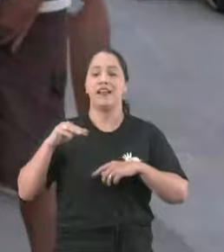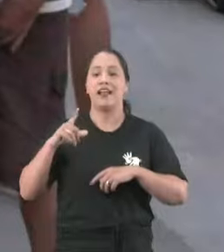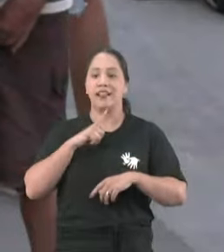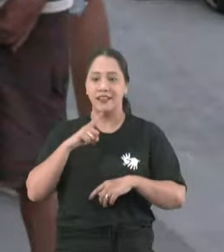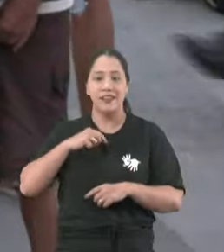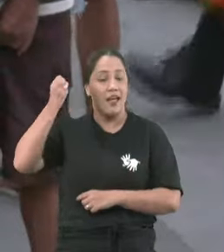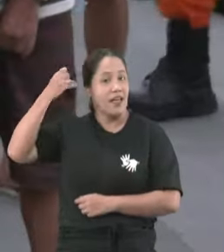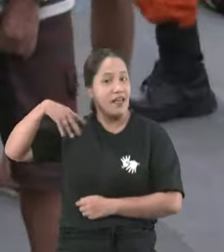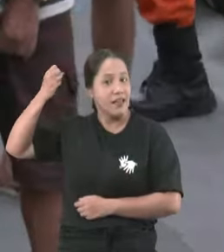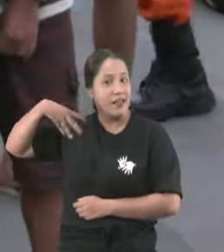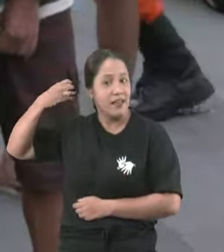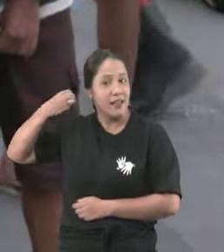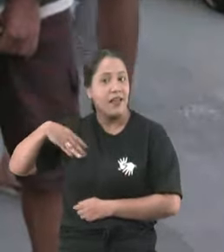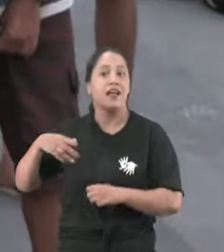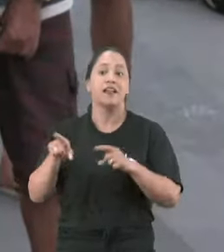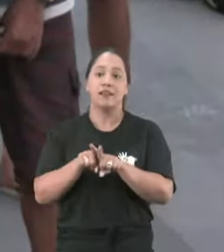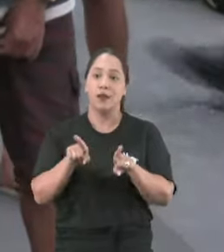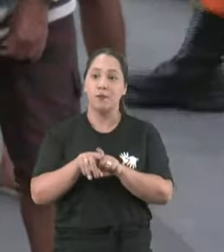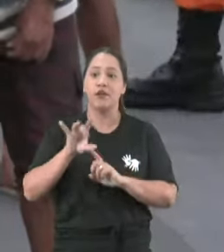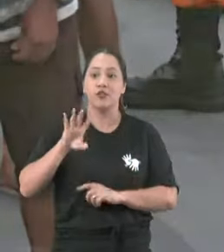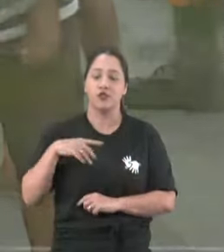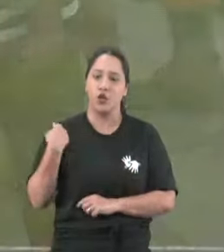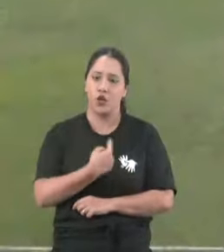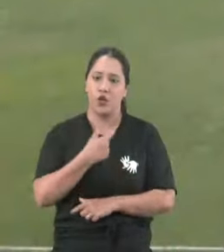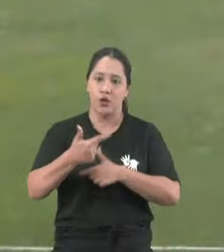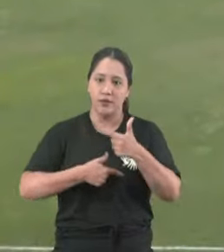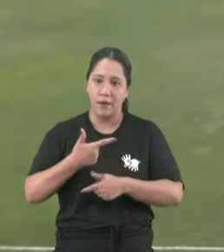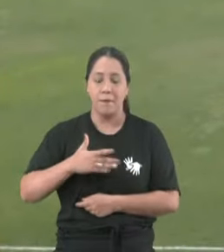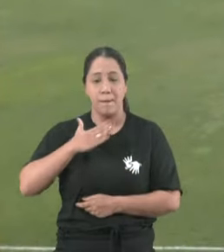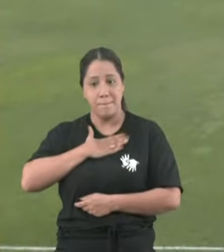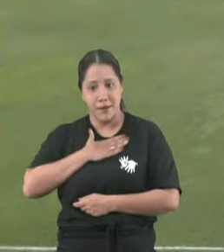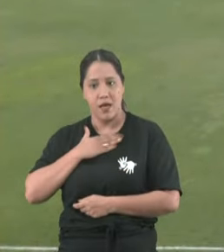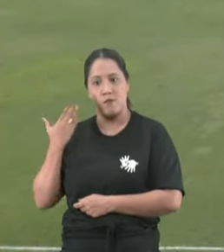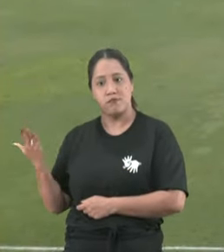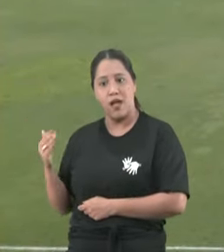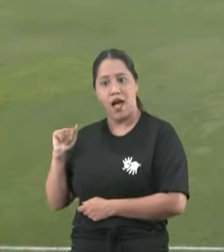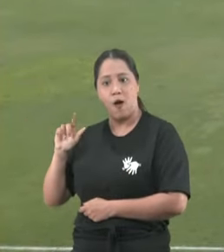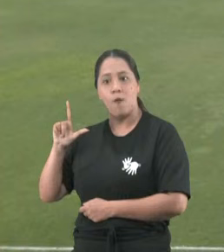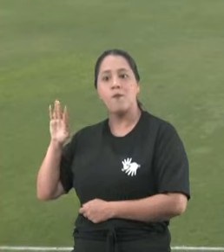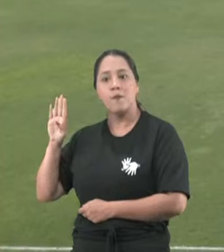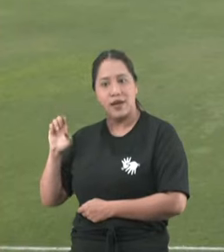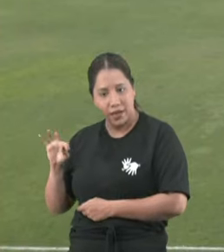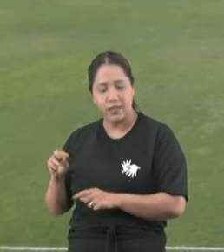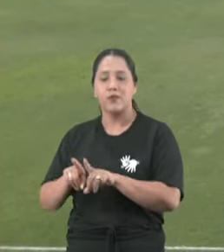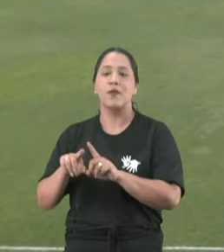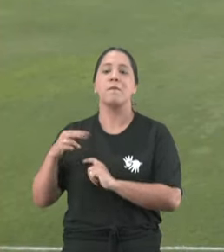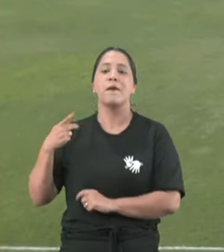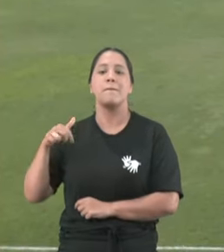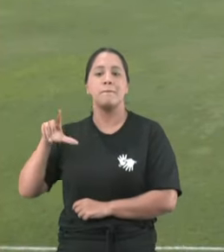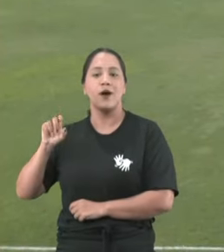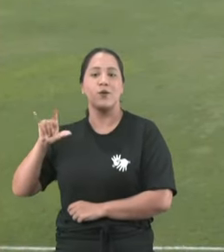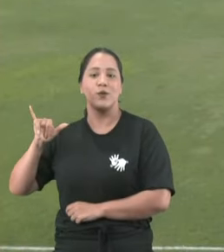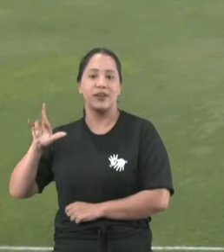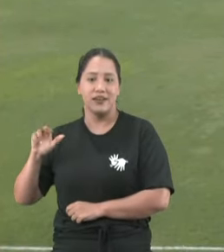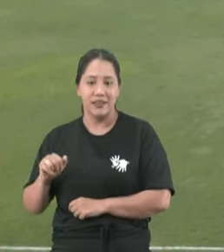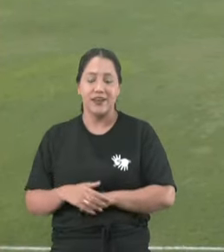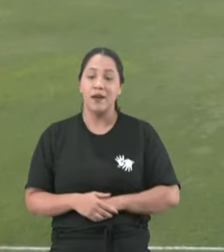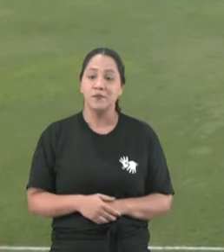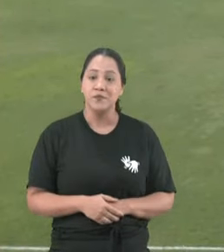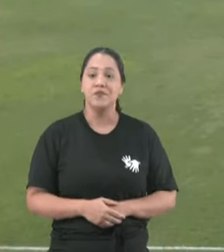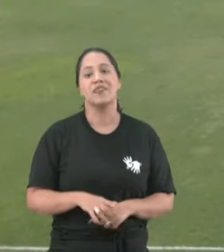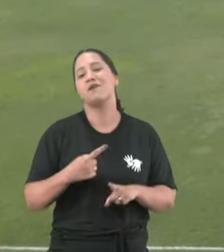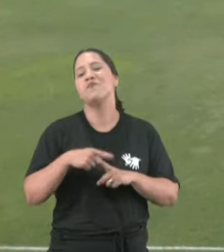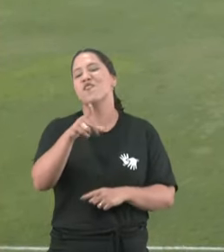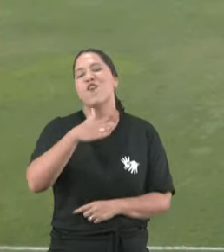tem a transmissão apenas com o nosso trabalho aqui. O meu, o do Alberto e o do Paulo Lira, que vem com mais informações. É, não, é só porque